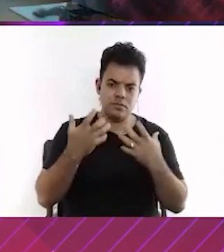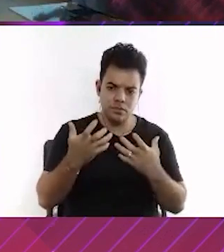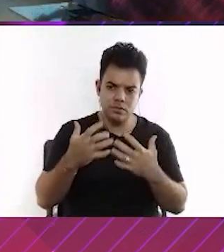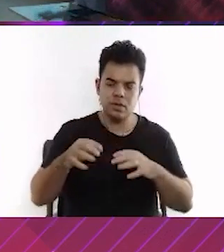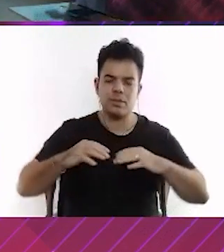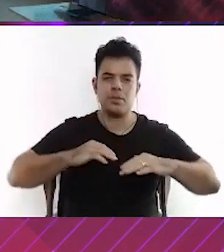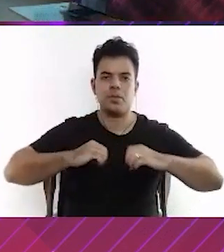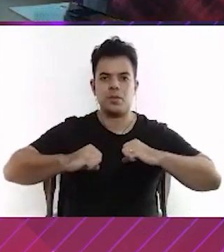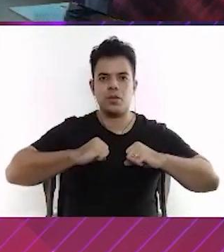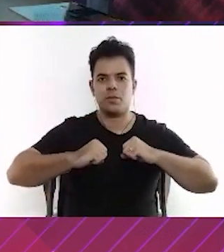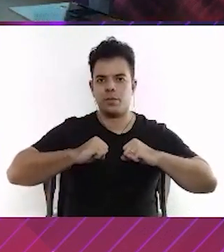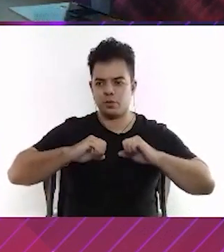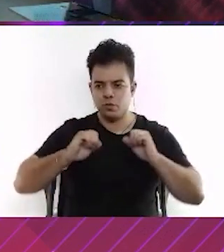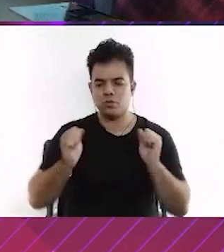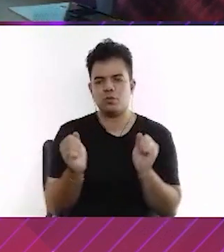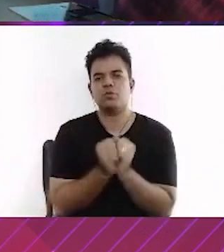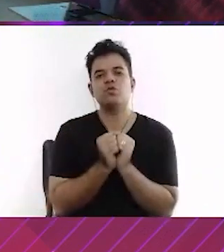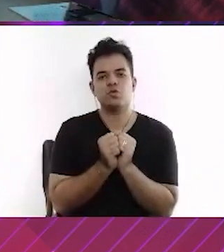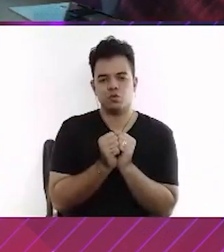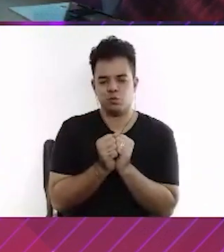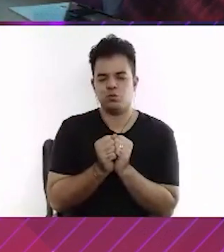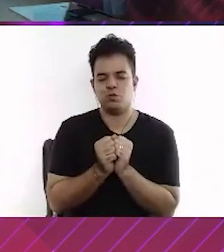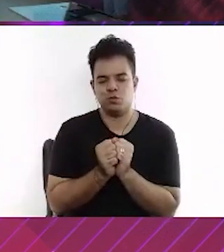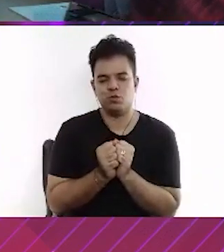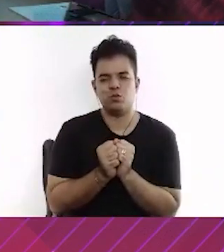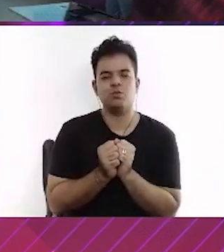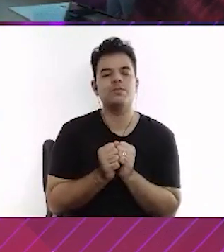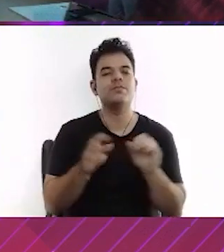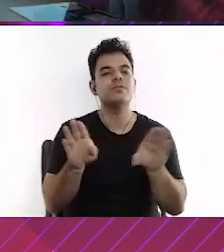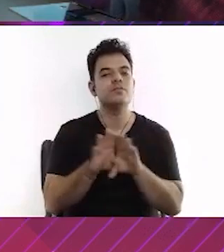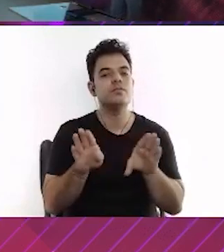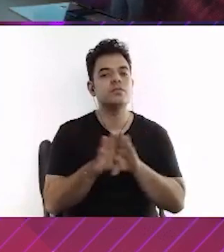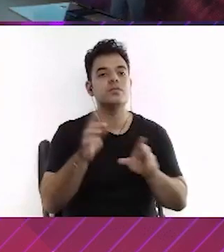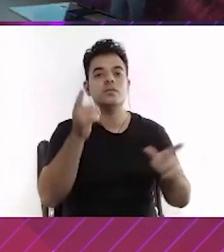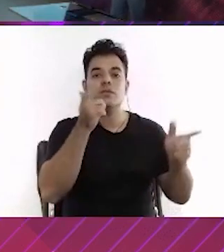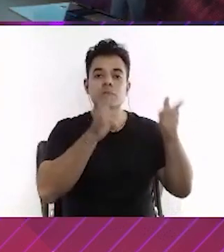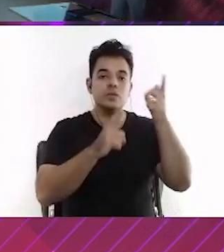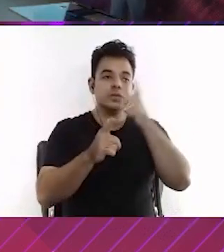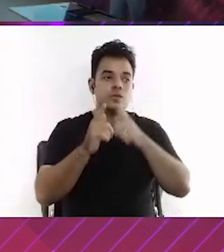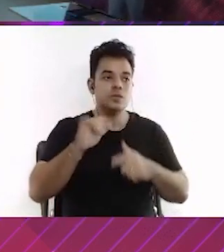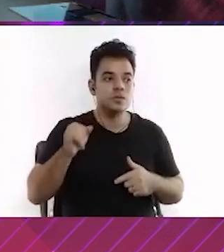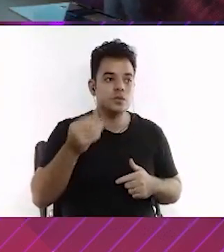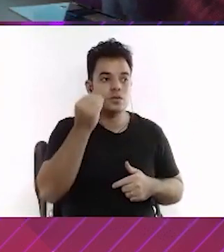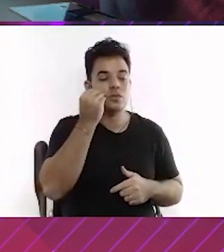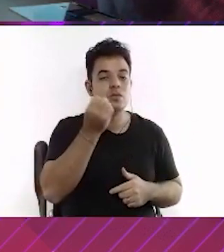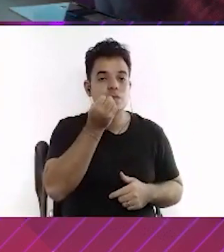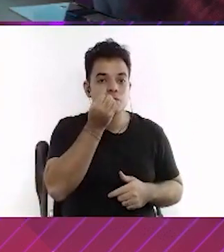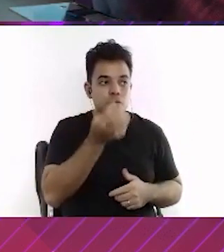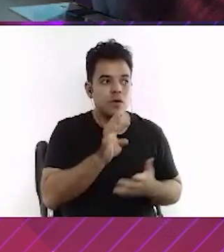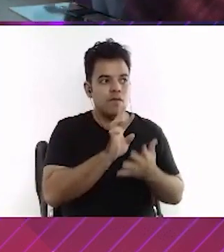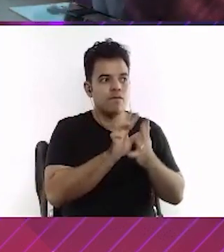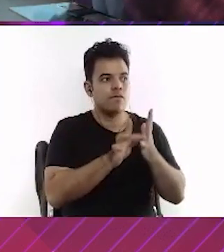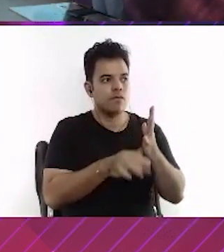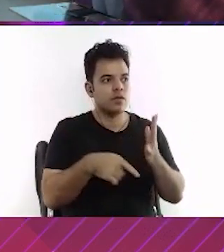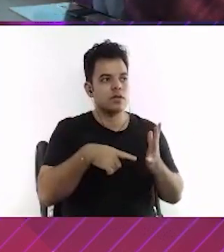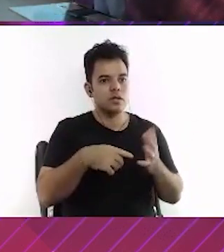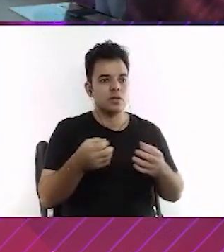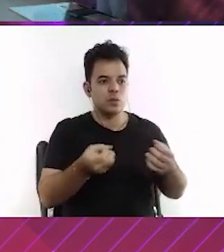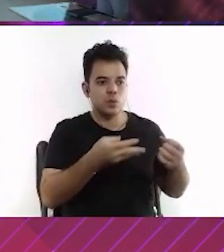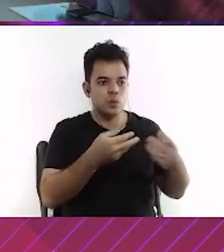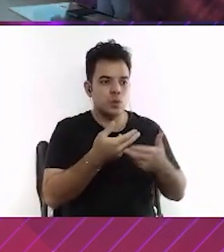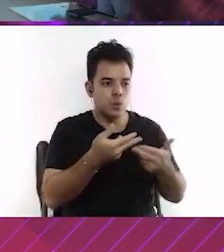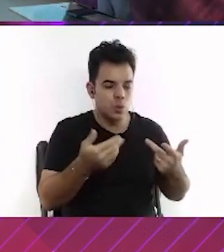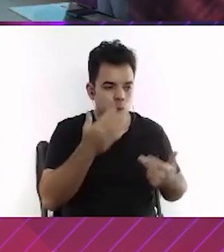movimento. Foi aí que a gente acabou conseguindo entender algumas oportunidades periféricas, e aí, novamente, de